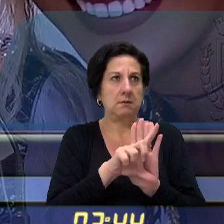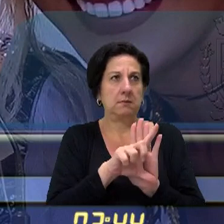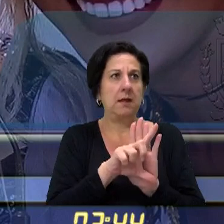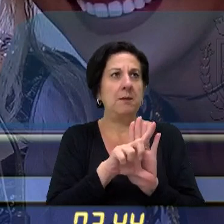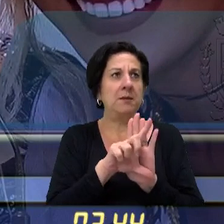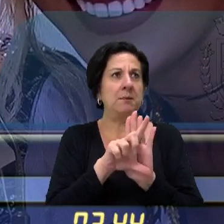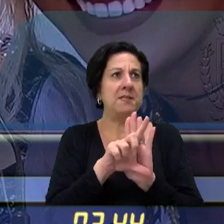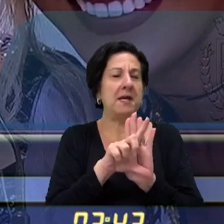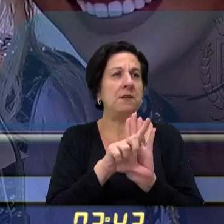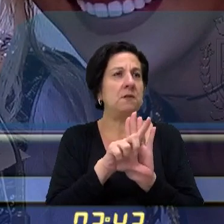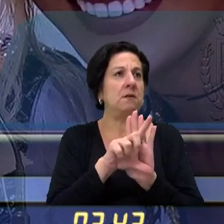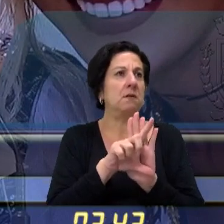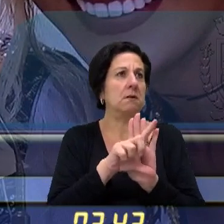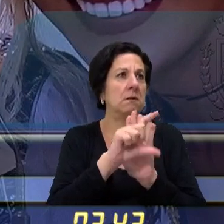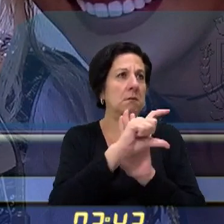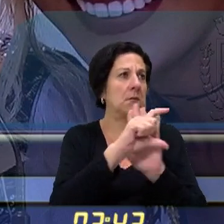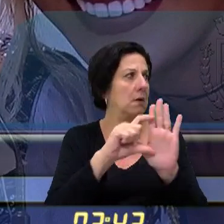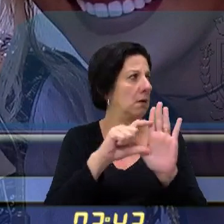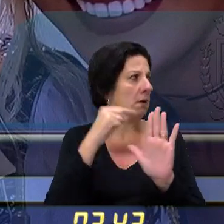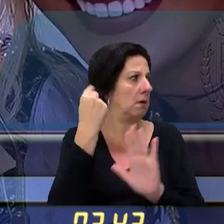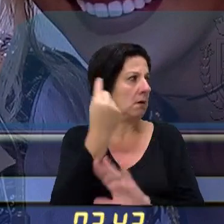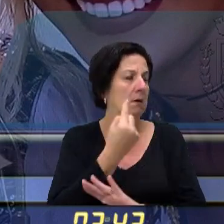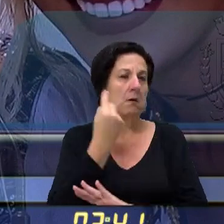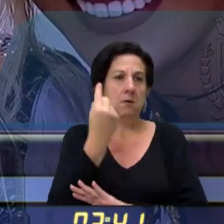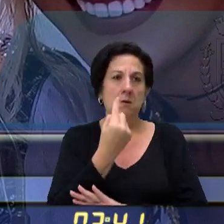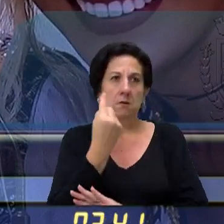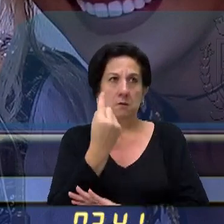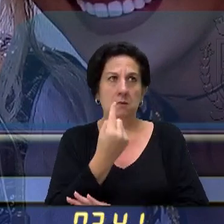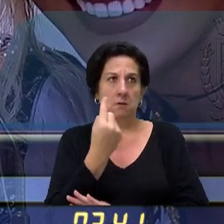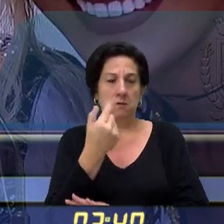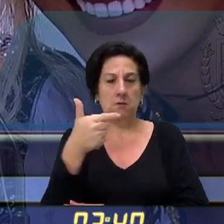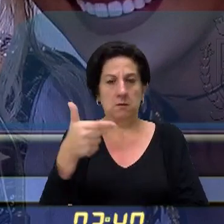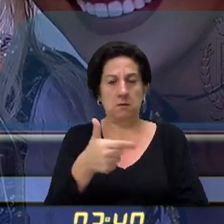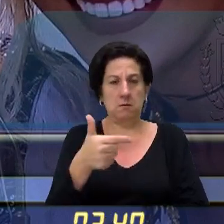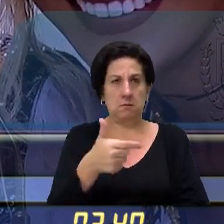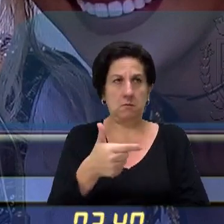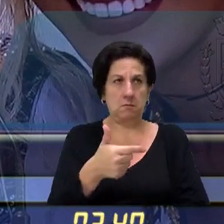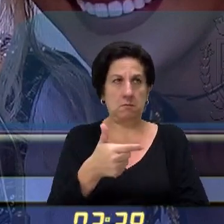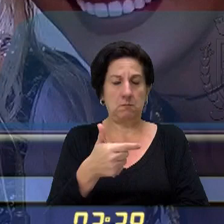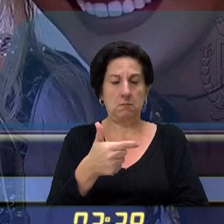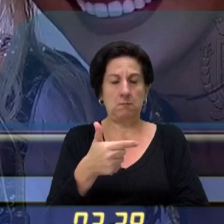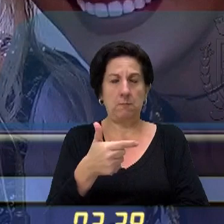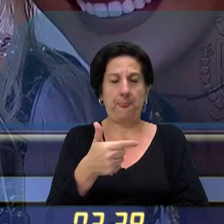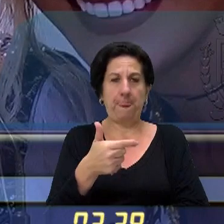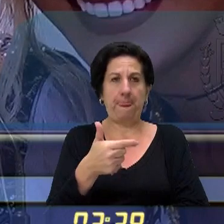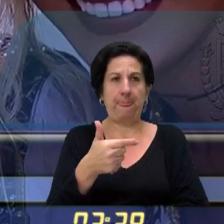um parágrafo único aqui, e aí fecha então o artigo 2º.